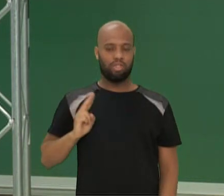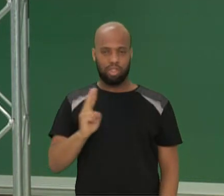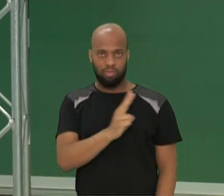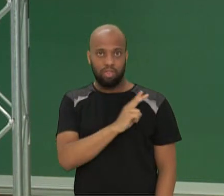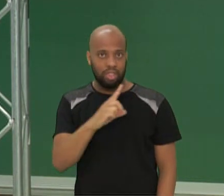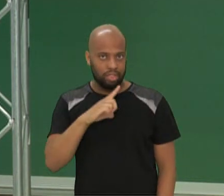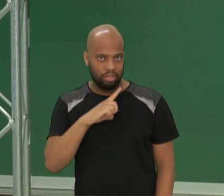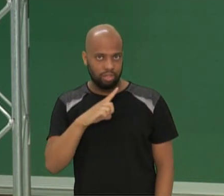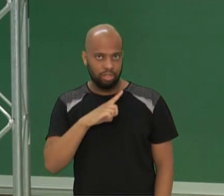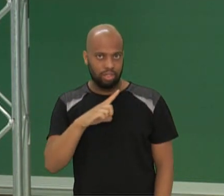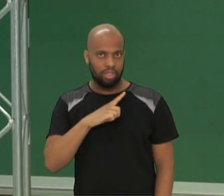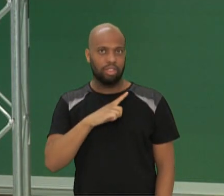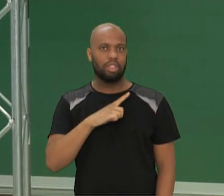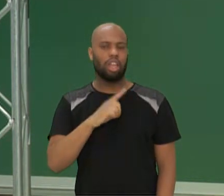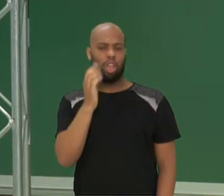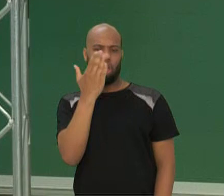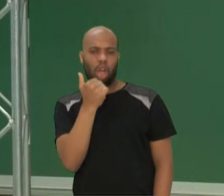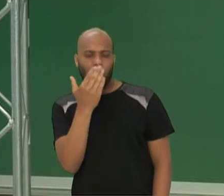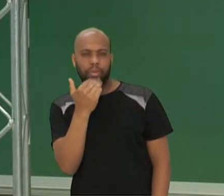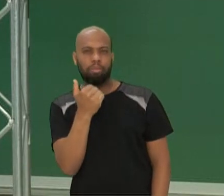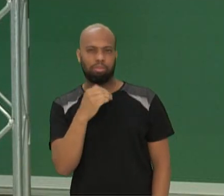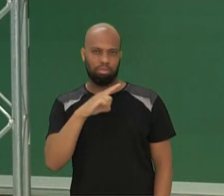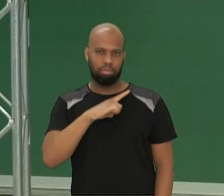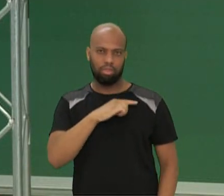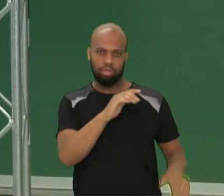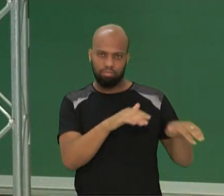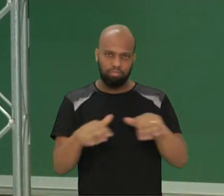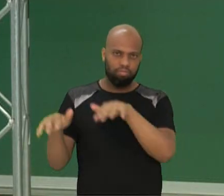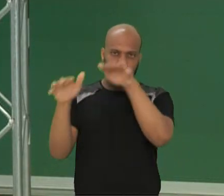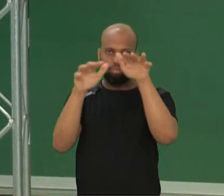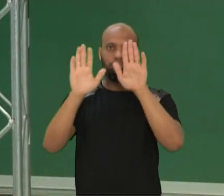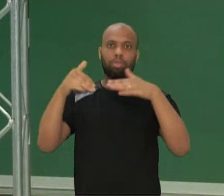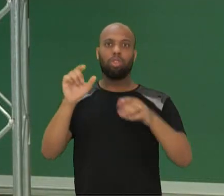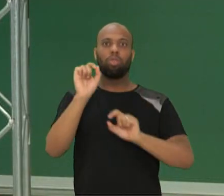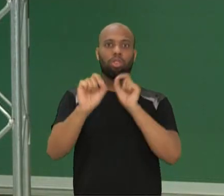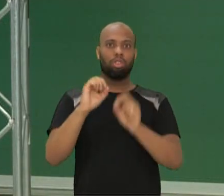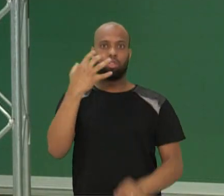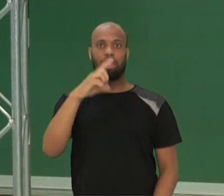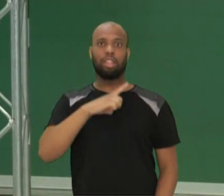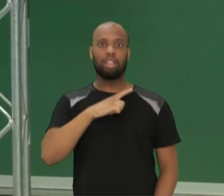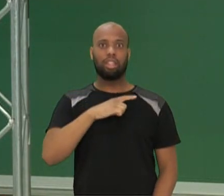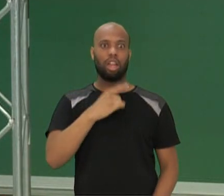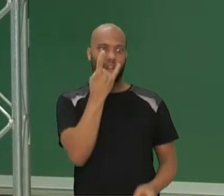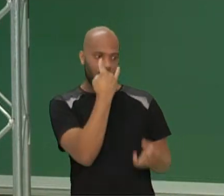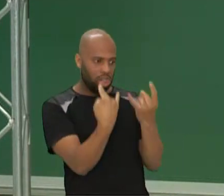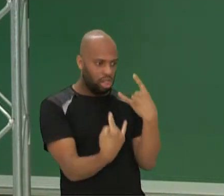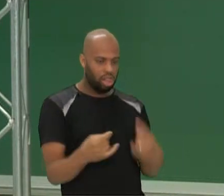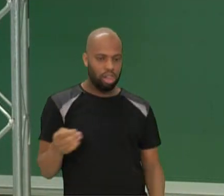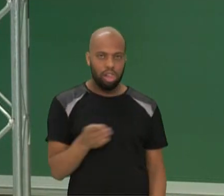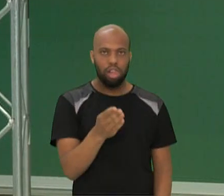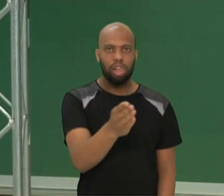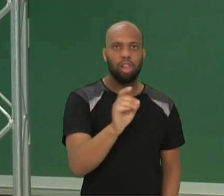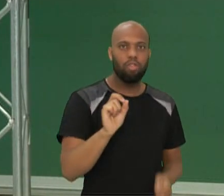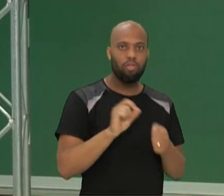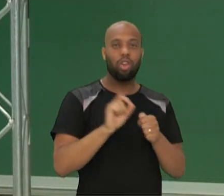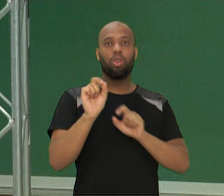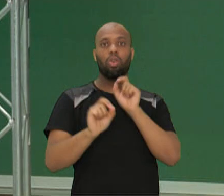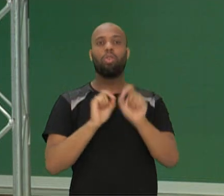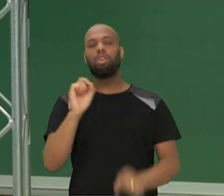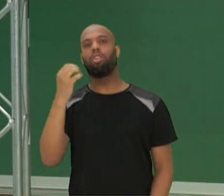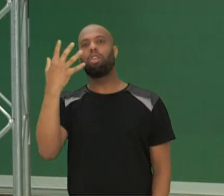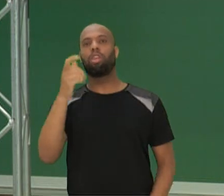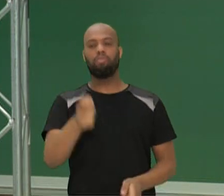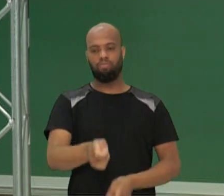nutrientes, esse alimento que chega ali, acaba atraindo uma grande quantidade de peixes, o que faz com que